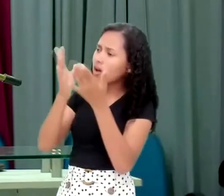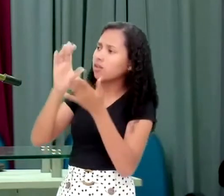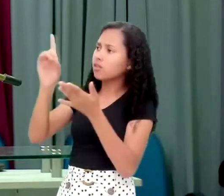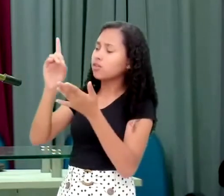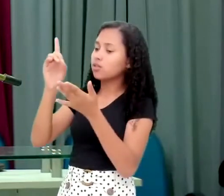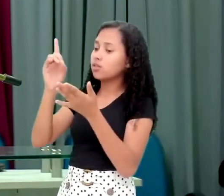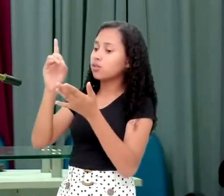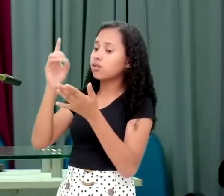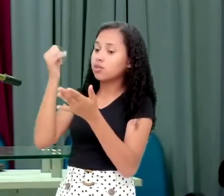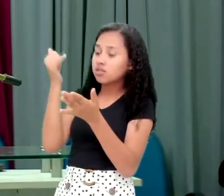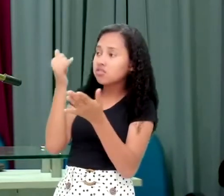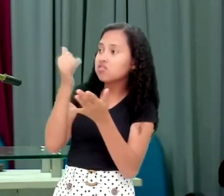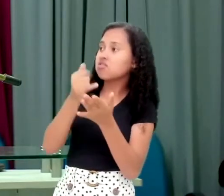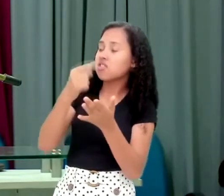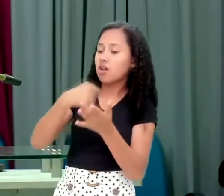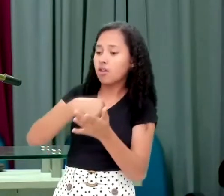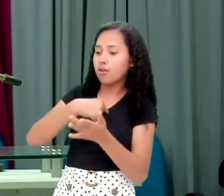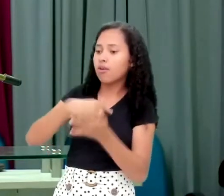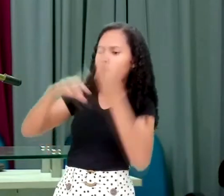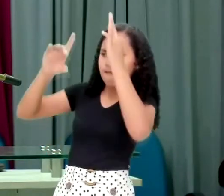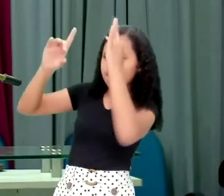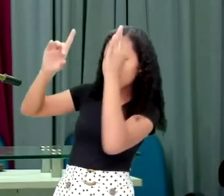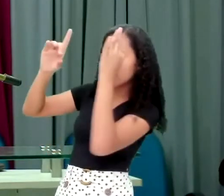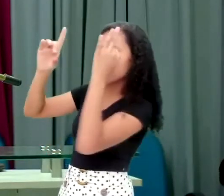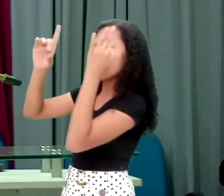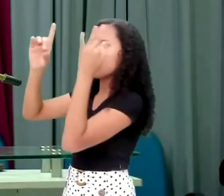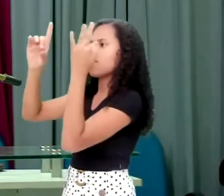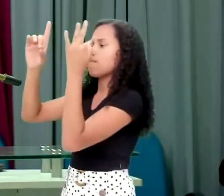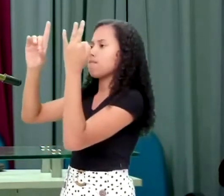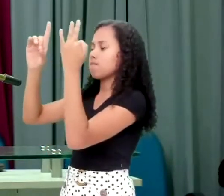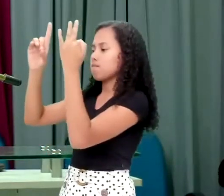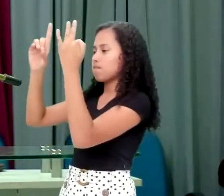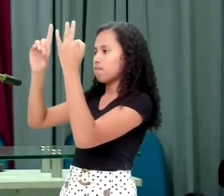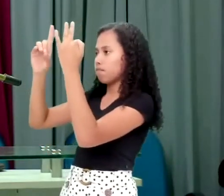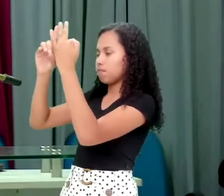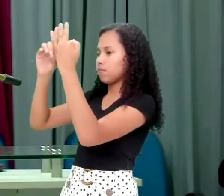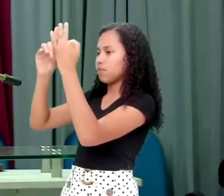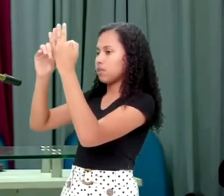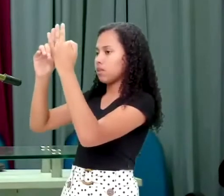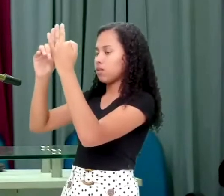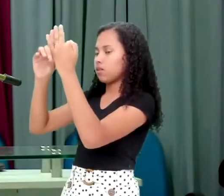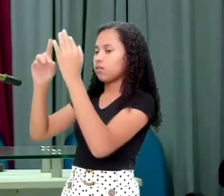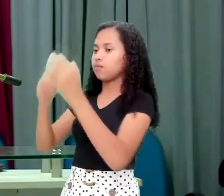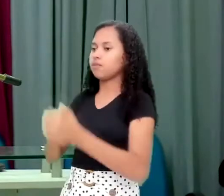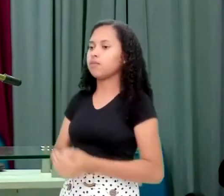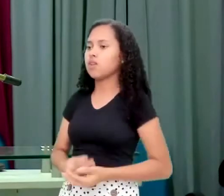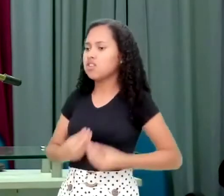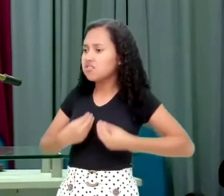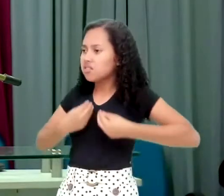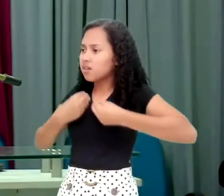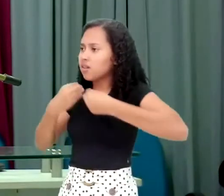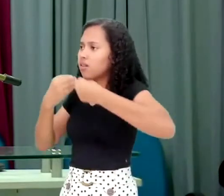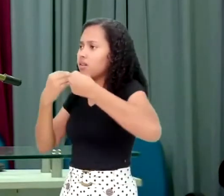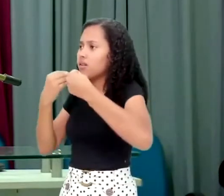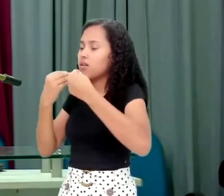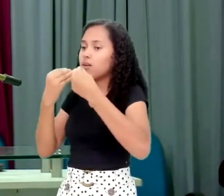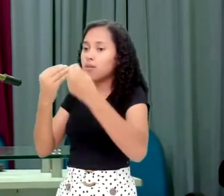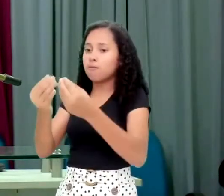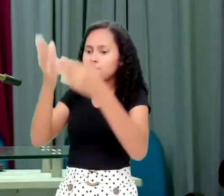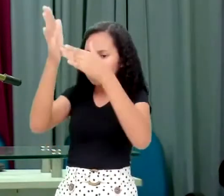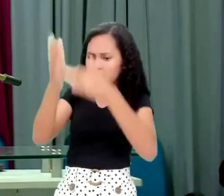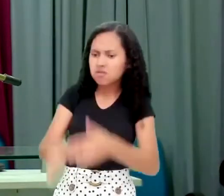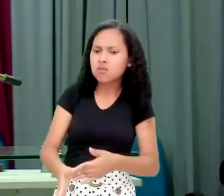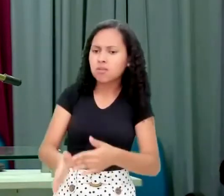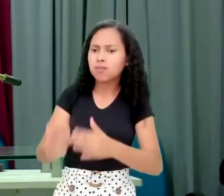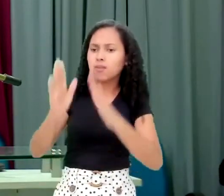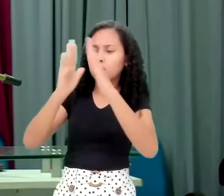se eu for fiel, olha, se eu for fiel e trouxer mantimento à tua casa, o Senhor